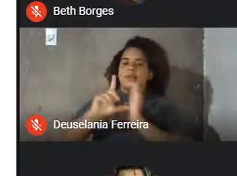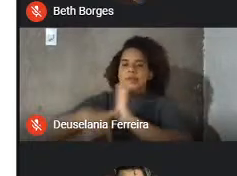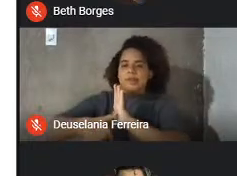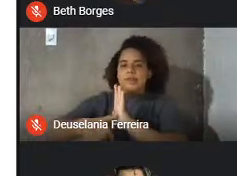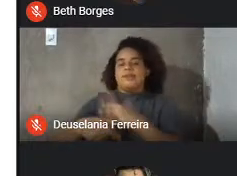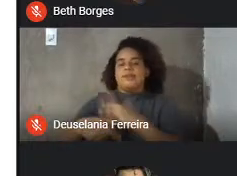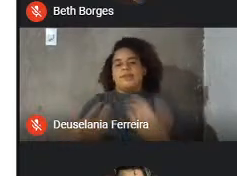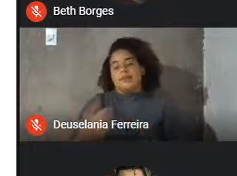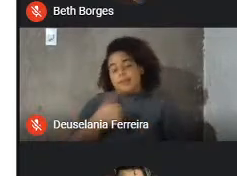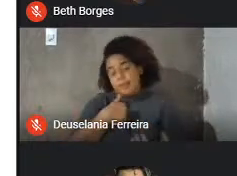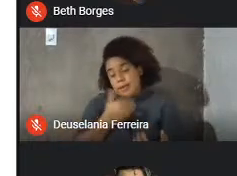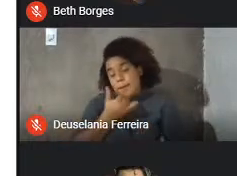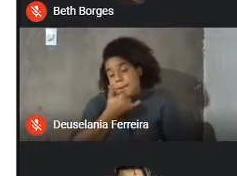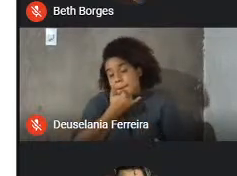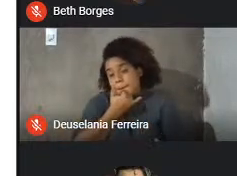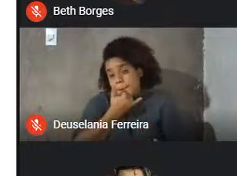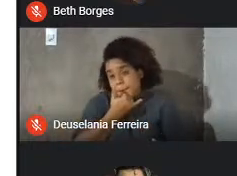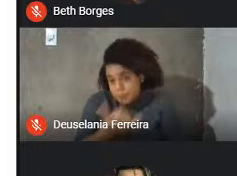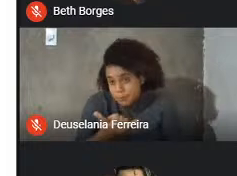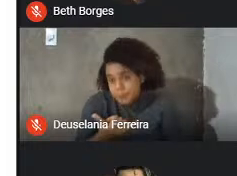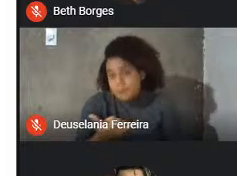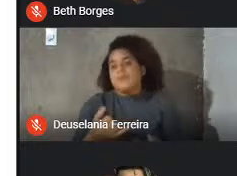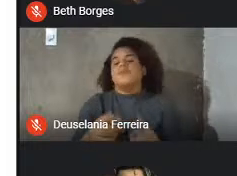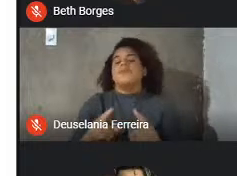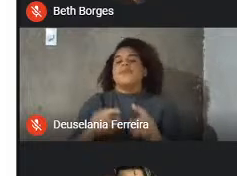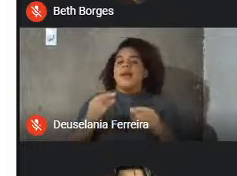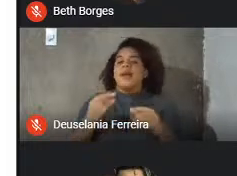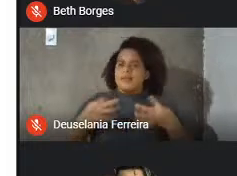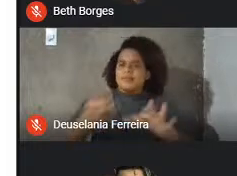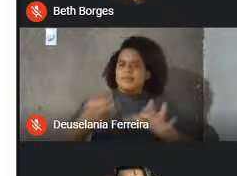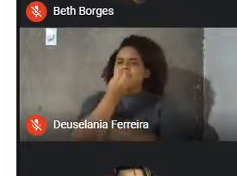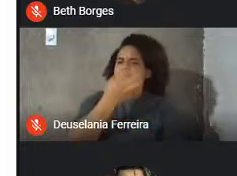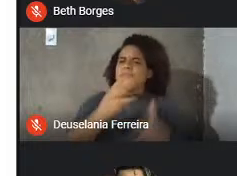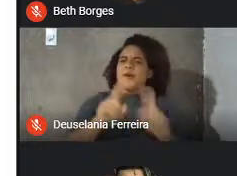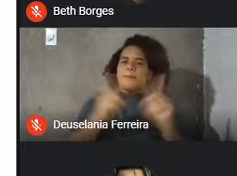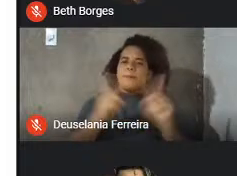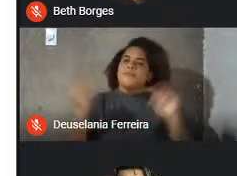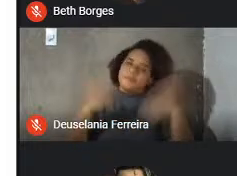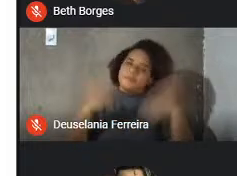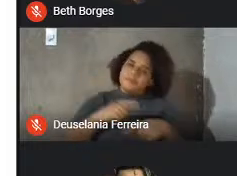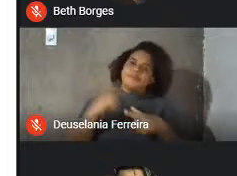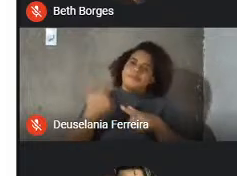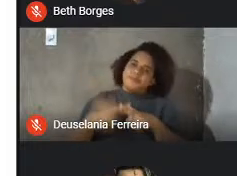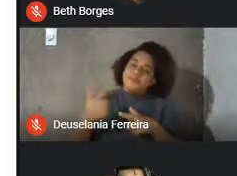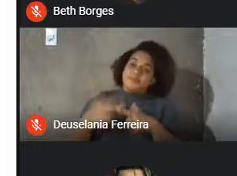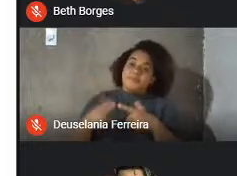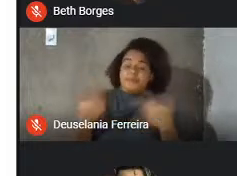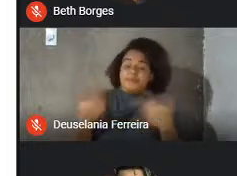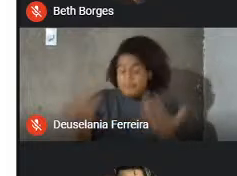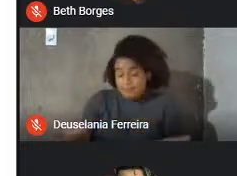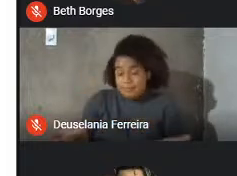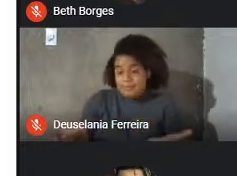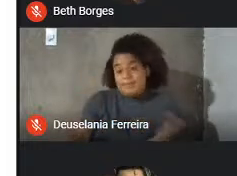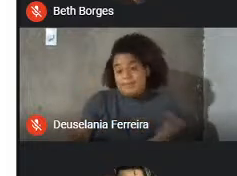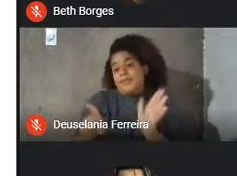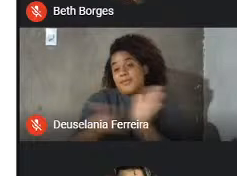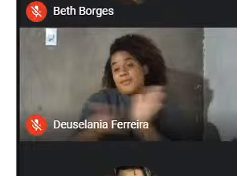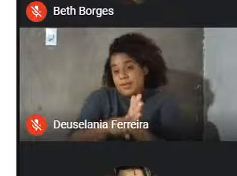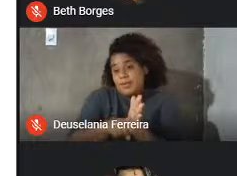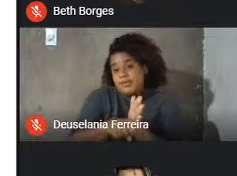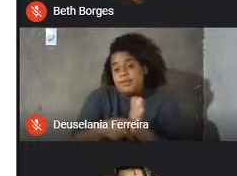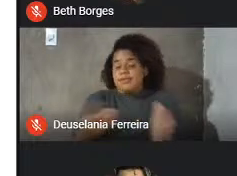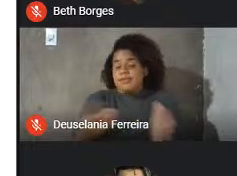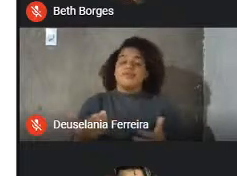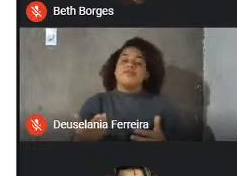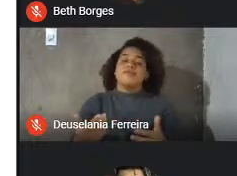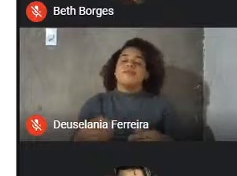A tecnologia ela é muito boa, mas ao mesmo tempo ela às vezes traz essa repercussão aí negativa. Tá? Então, eu só